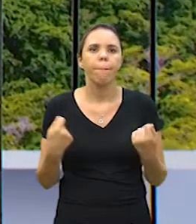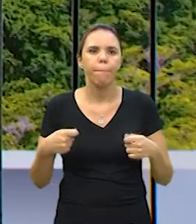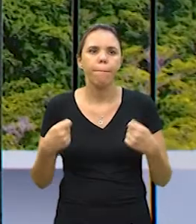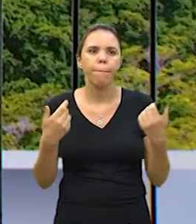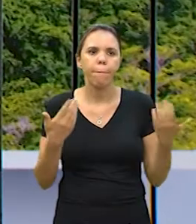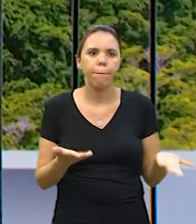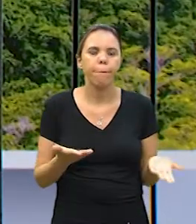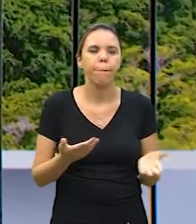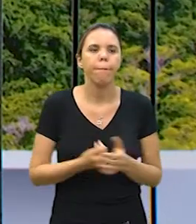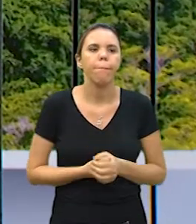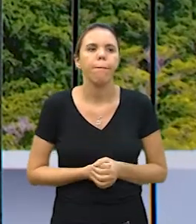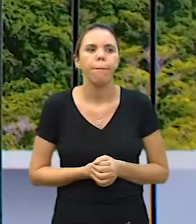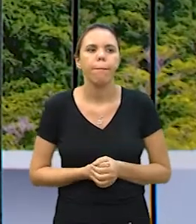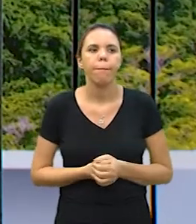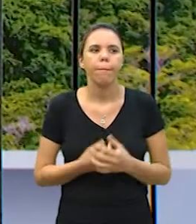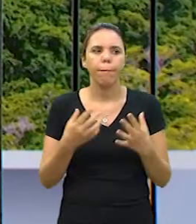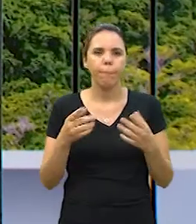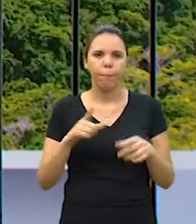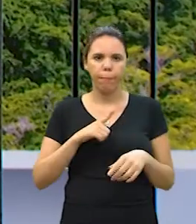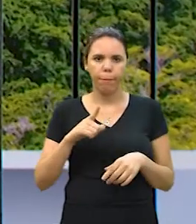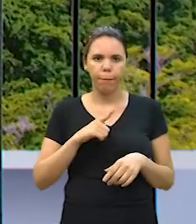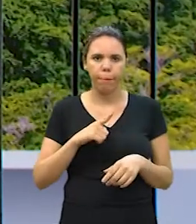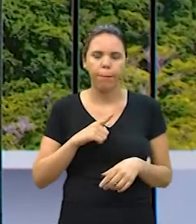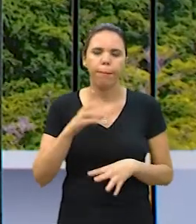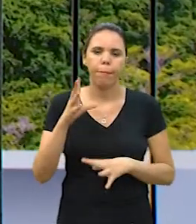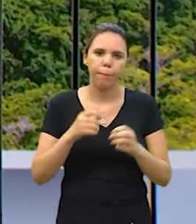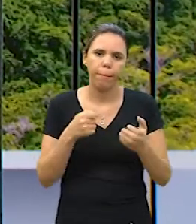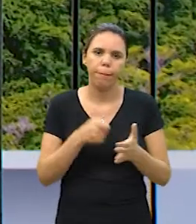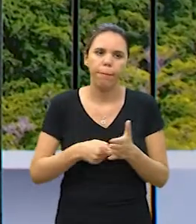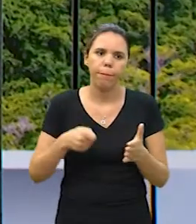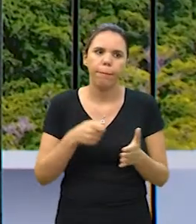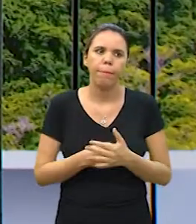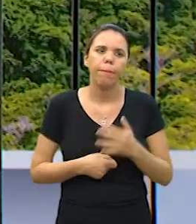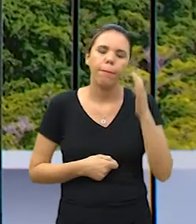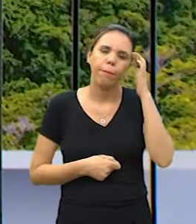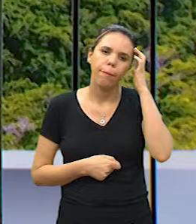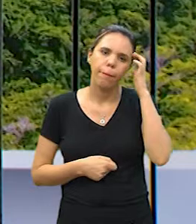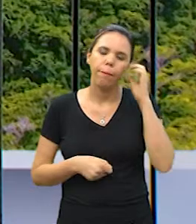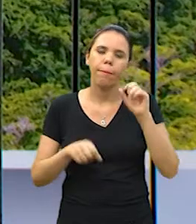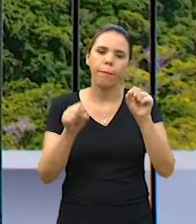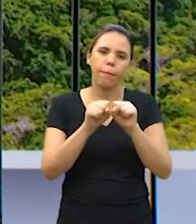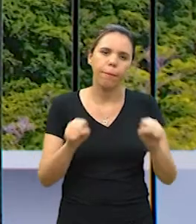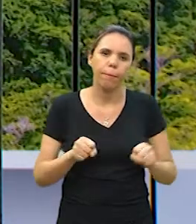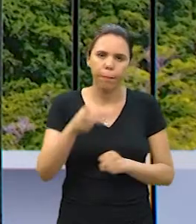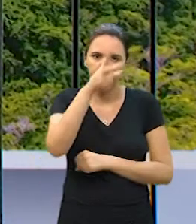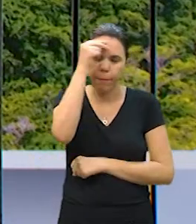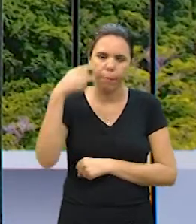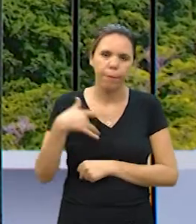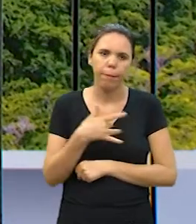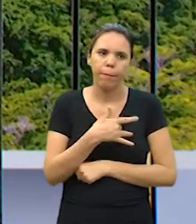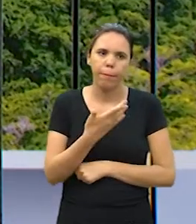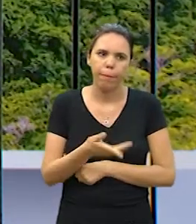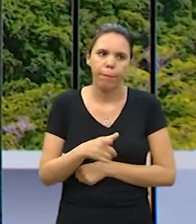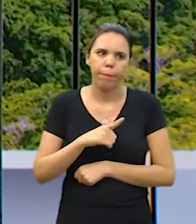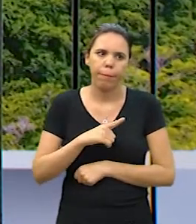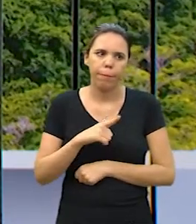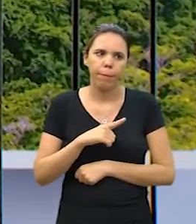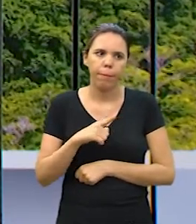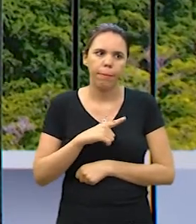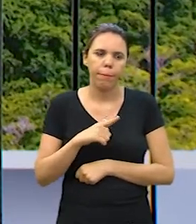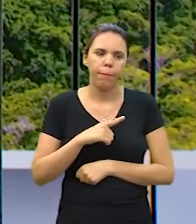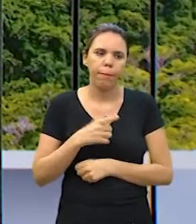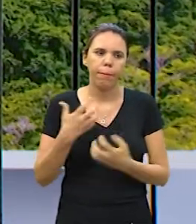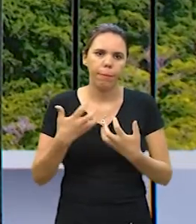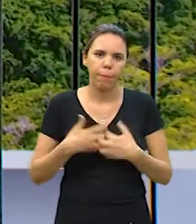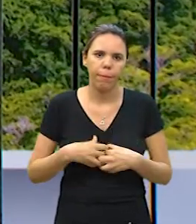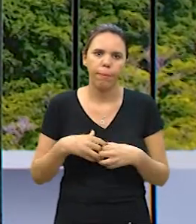é necessário, né, e essa tem sido uma briga, né, quer dizer, que o sistema público de saúde, ele esteja,